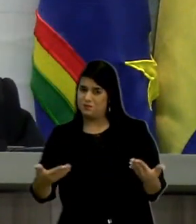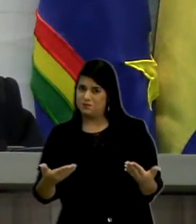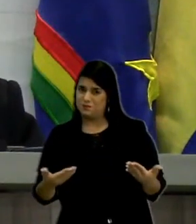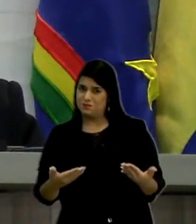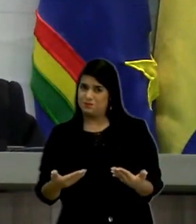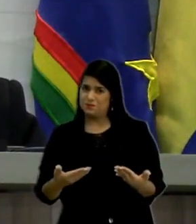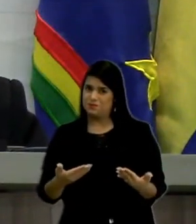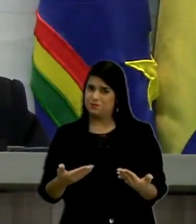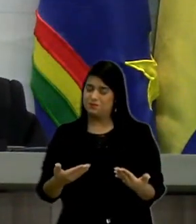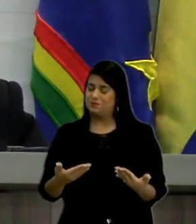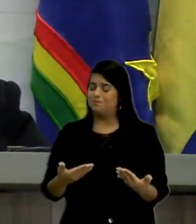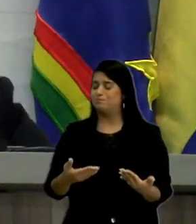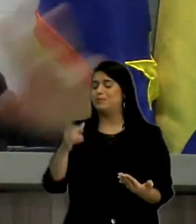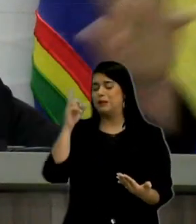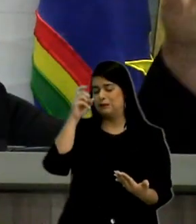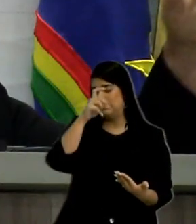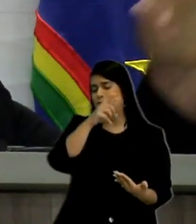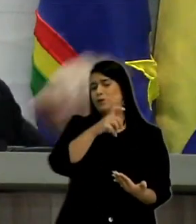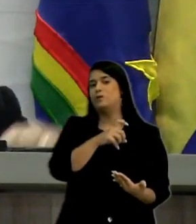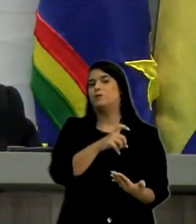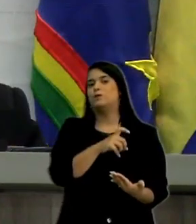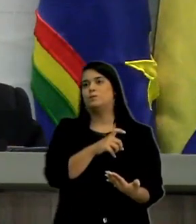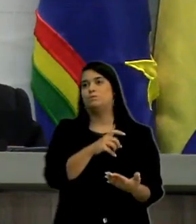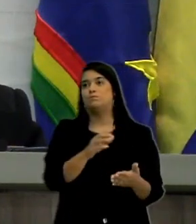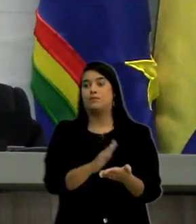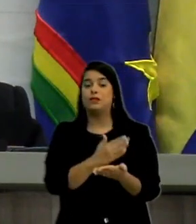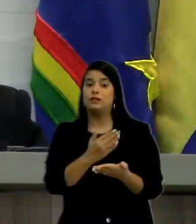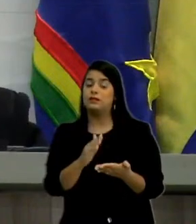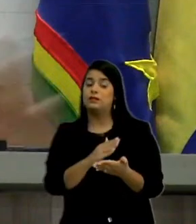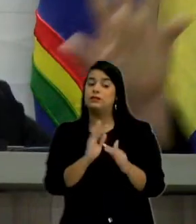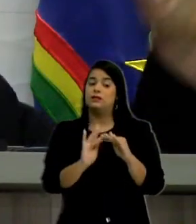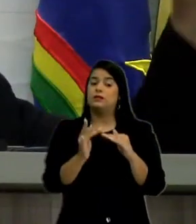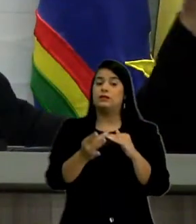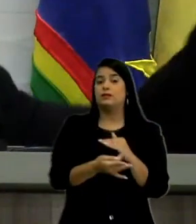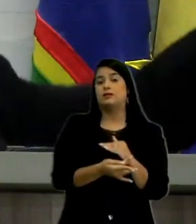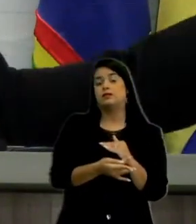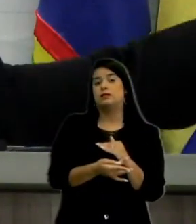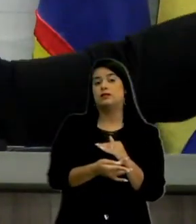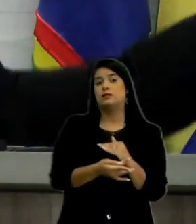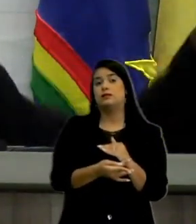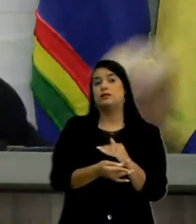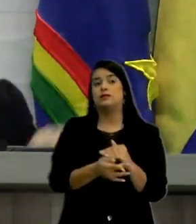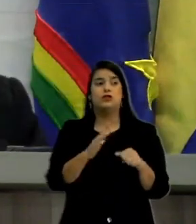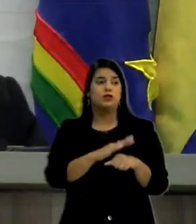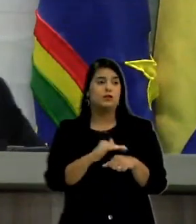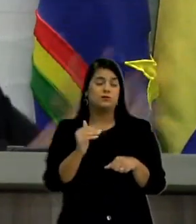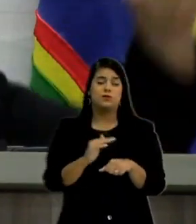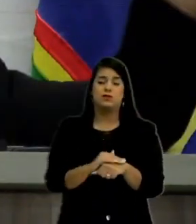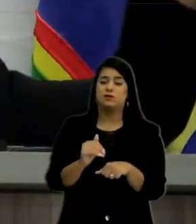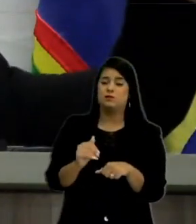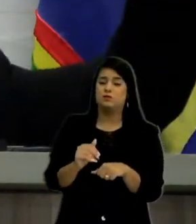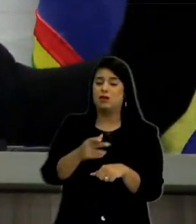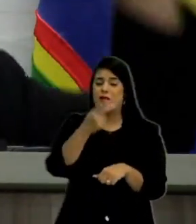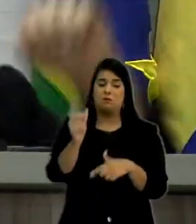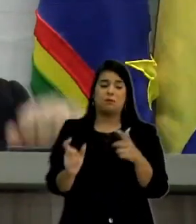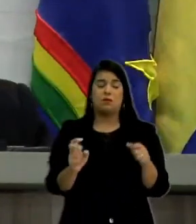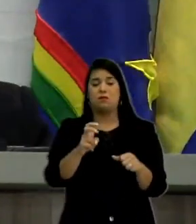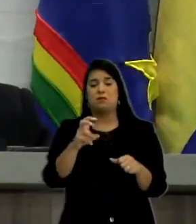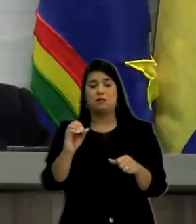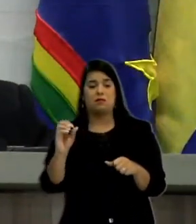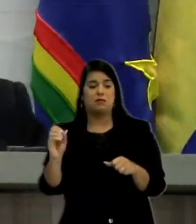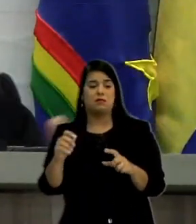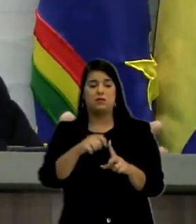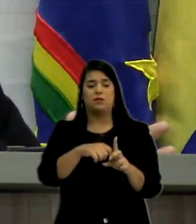Jesus sabe. Aí se coloca às vezes em rede social. Vai se fazer um mutirão aqui em Recife de 500 pessoas por